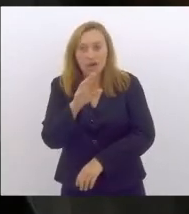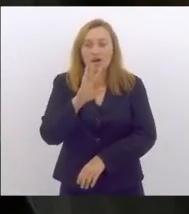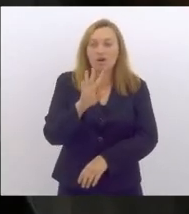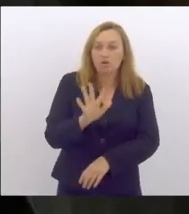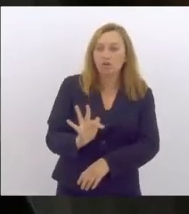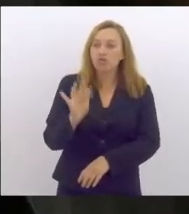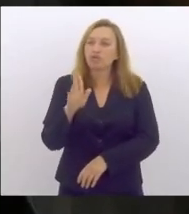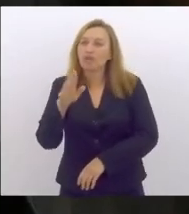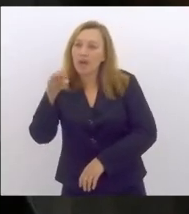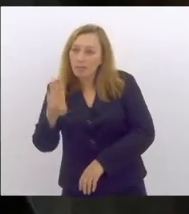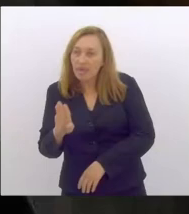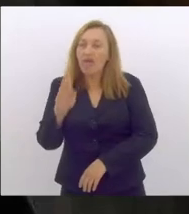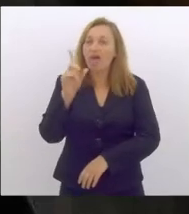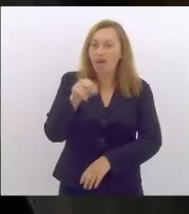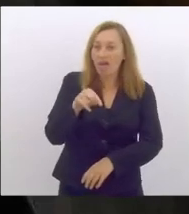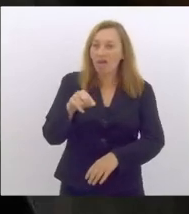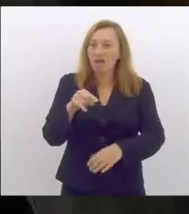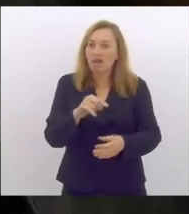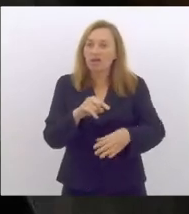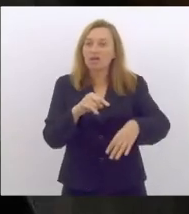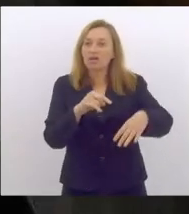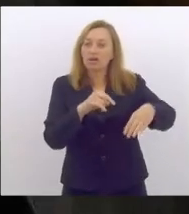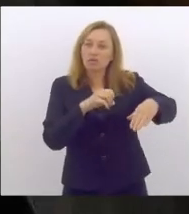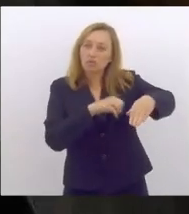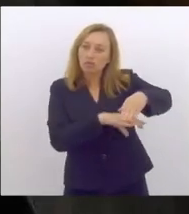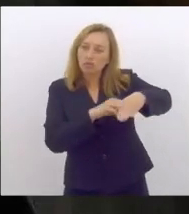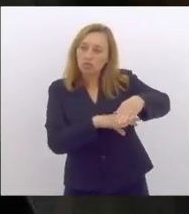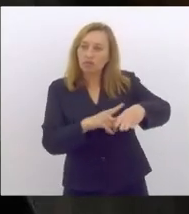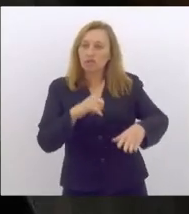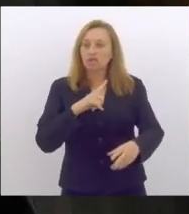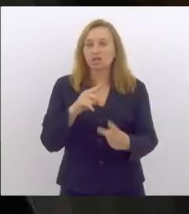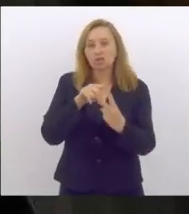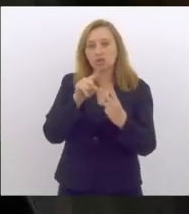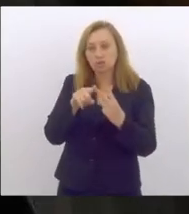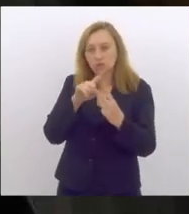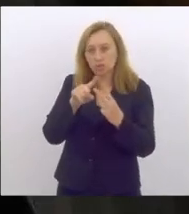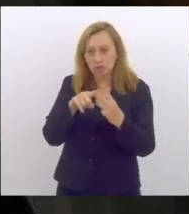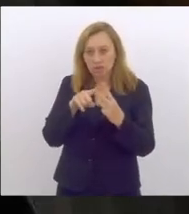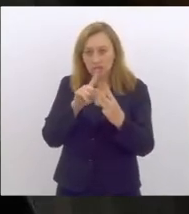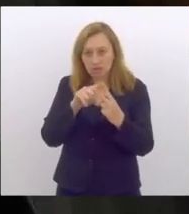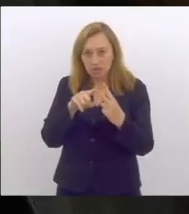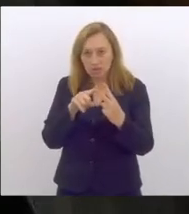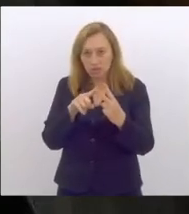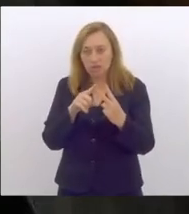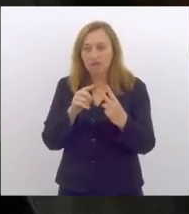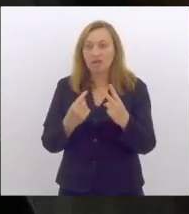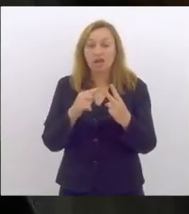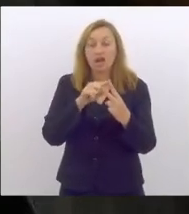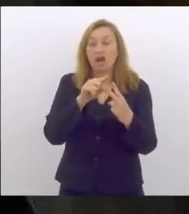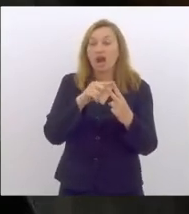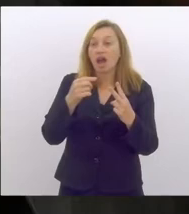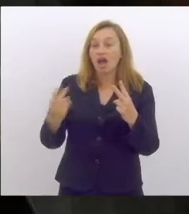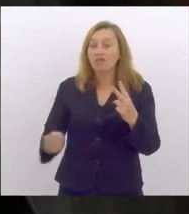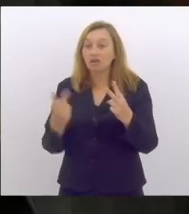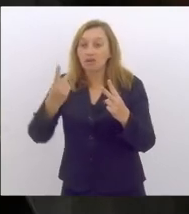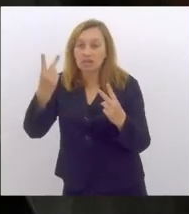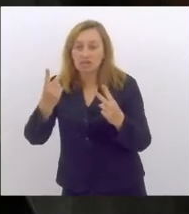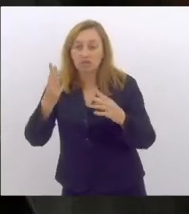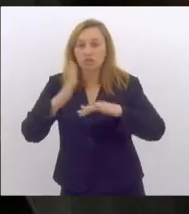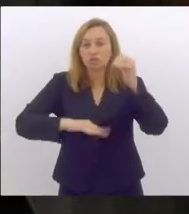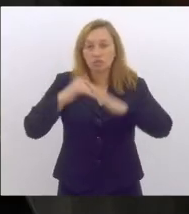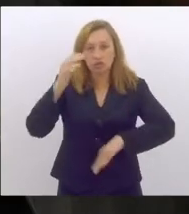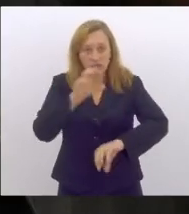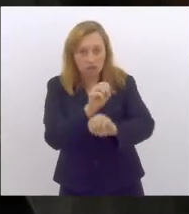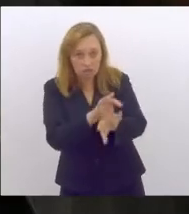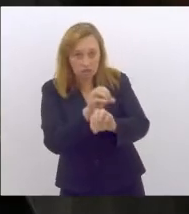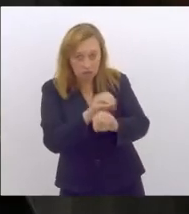Fu é um fundo que tem dois alcances a valorização dos profissionais da educação né No mínimo é um